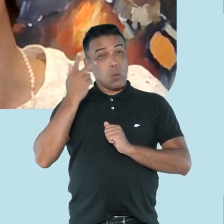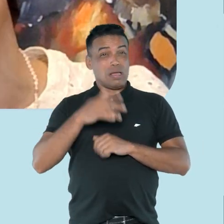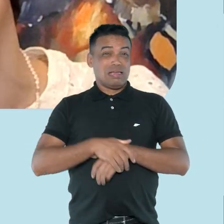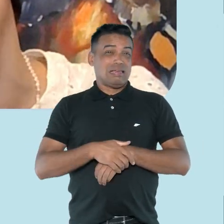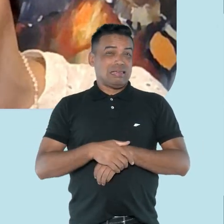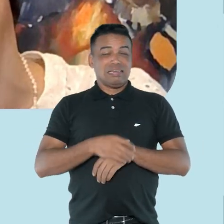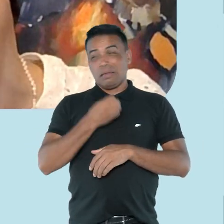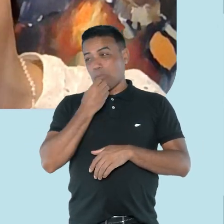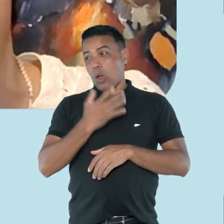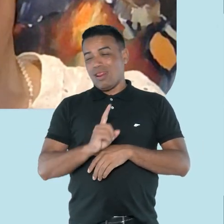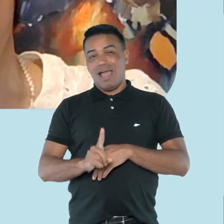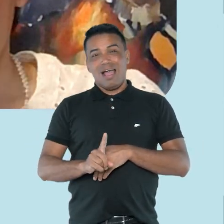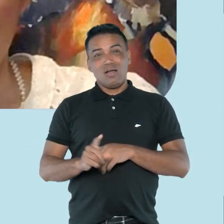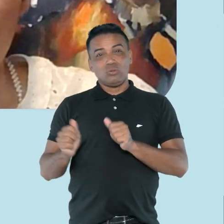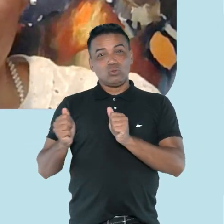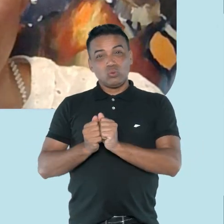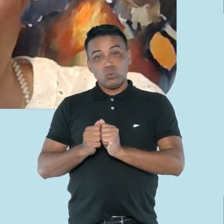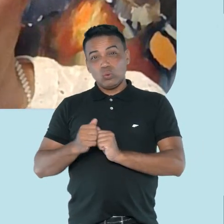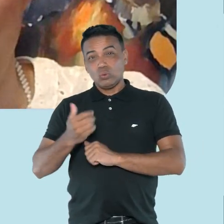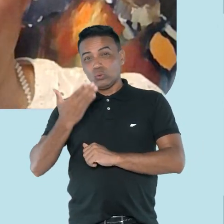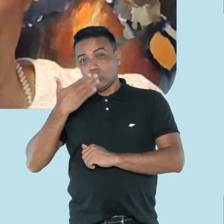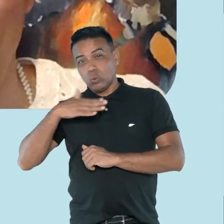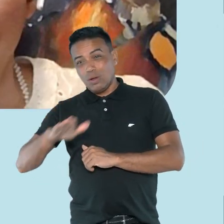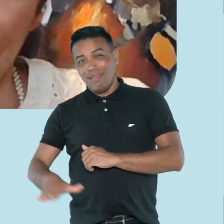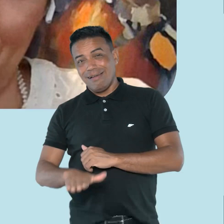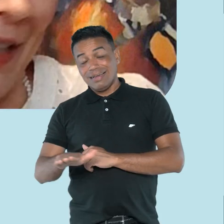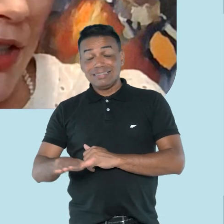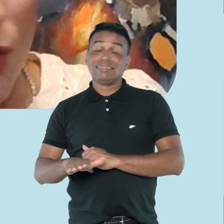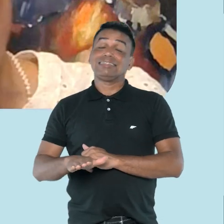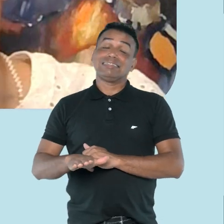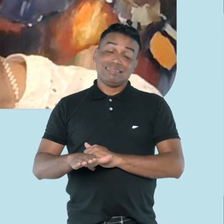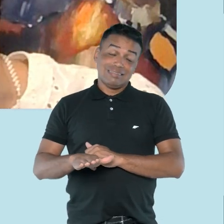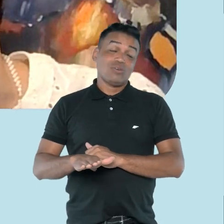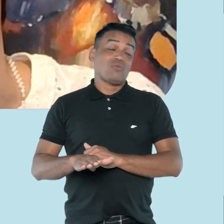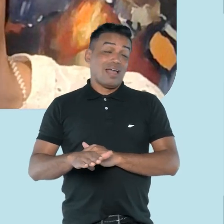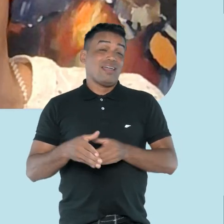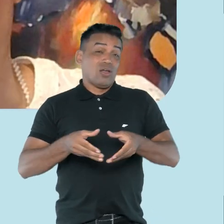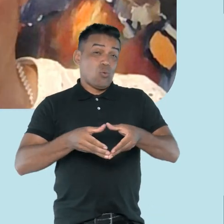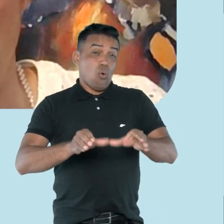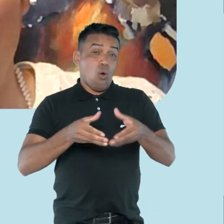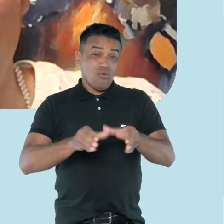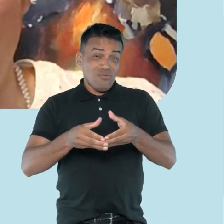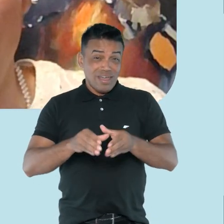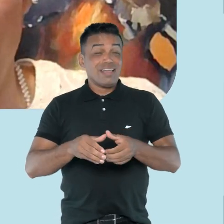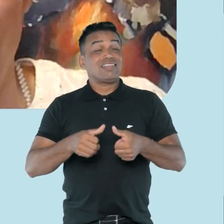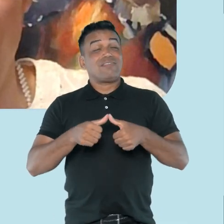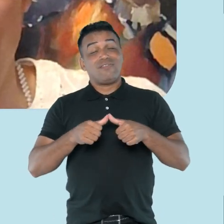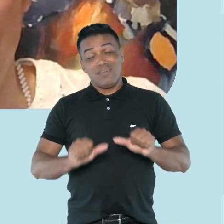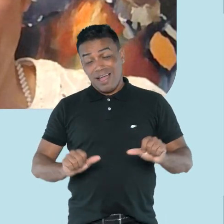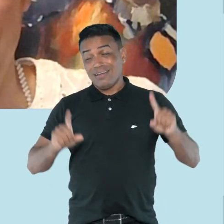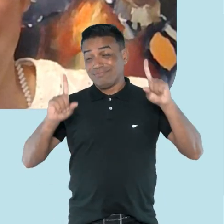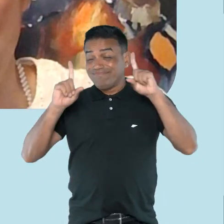muito agradável, assim, e com uma criança junto. Vai ser difícil isso.